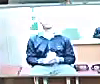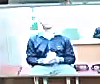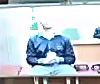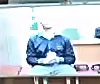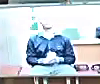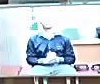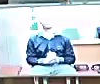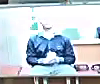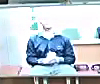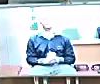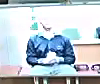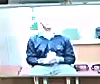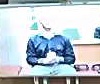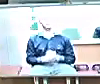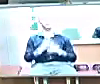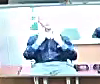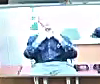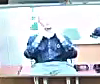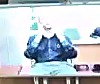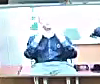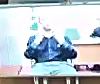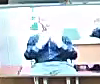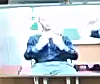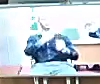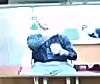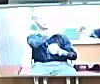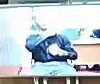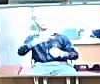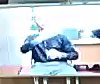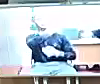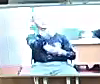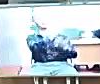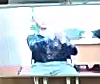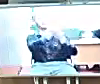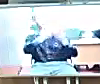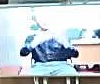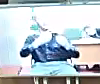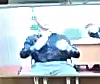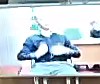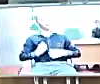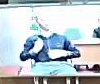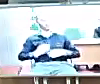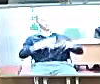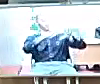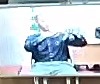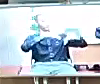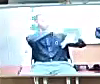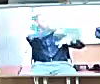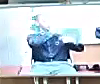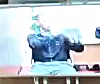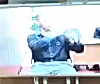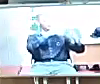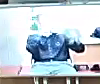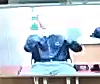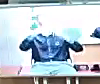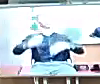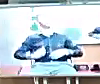cumprido a finalidade da reunião a presidência agradece a presença dos parlamentares dos convidados e todo o público presente de